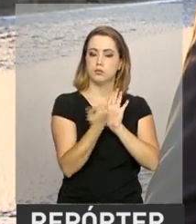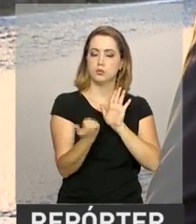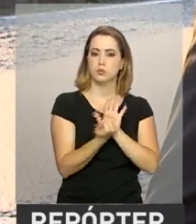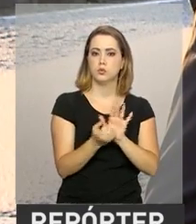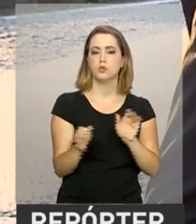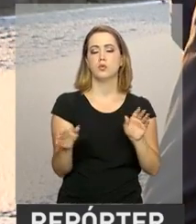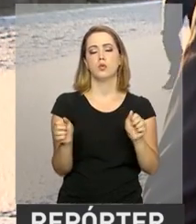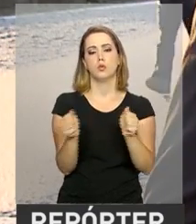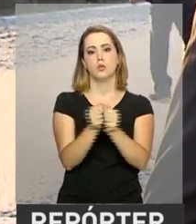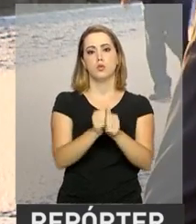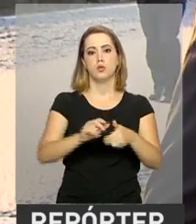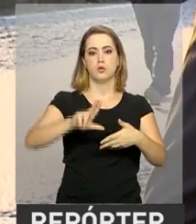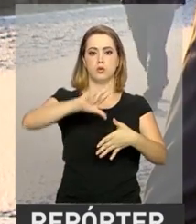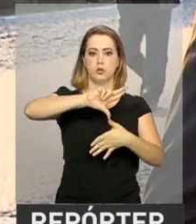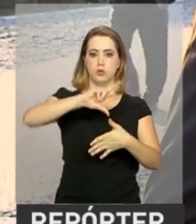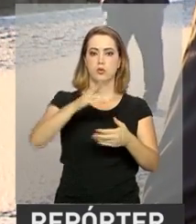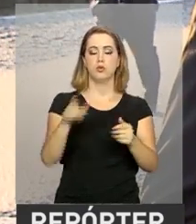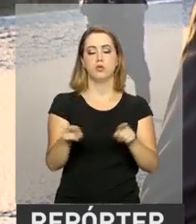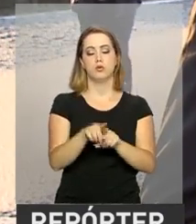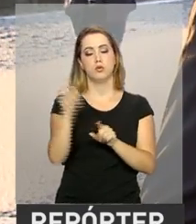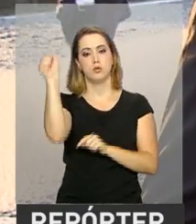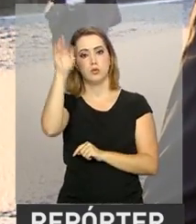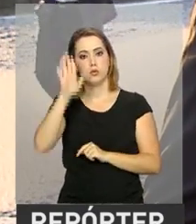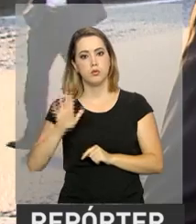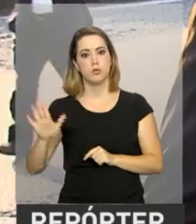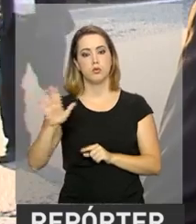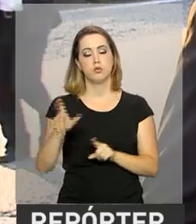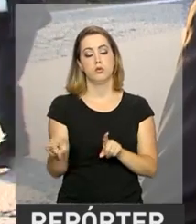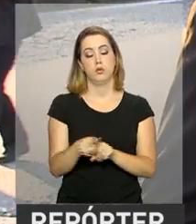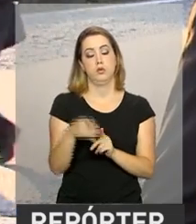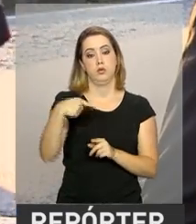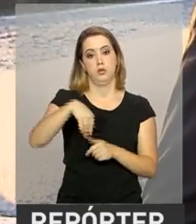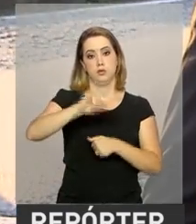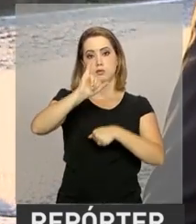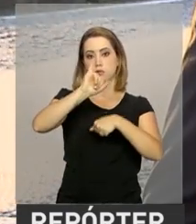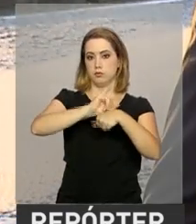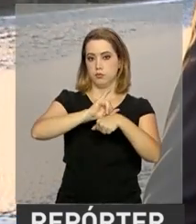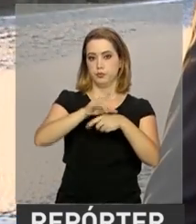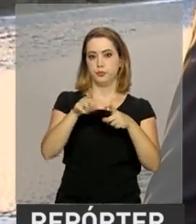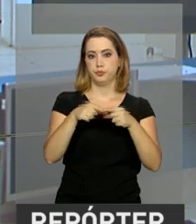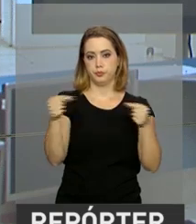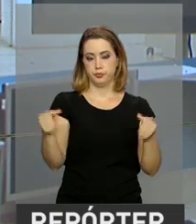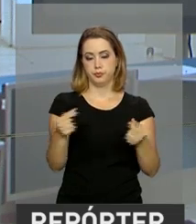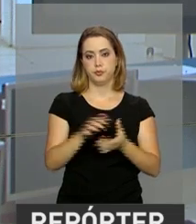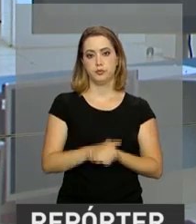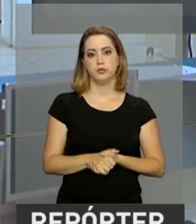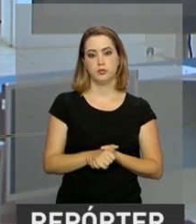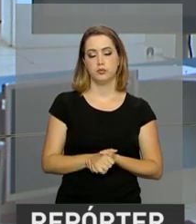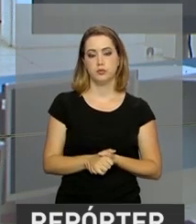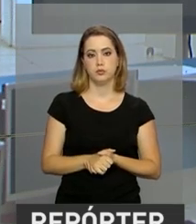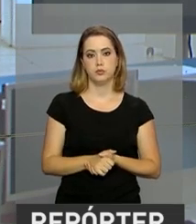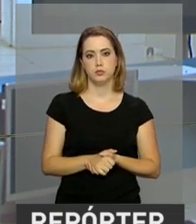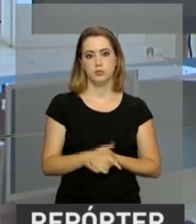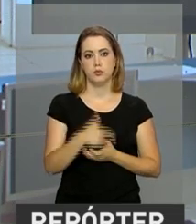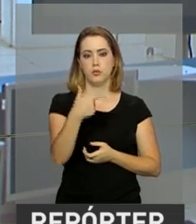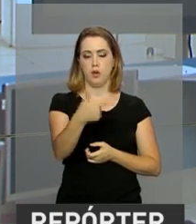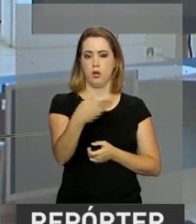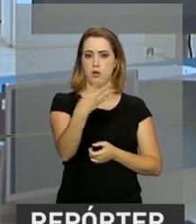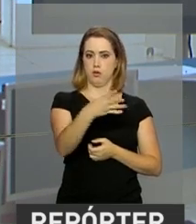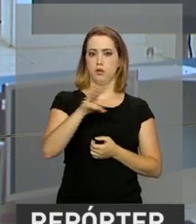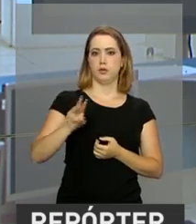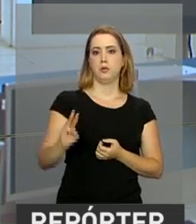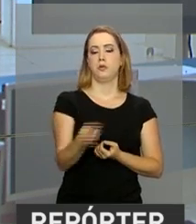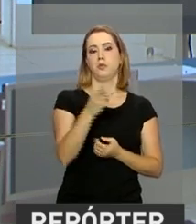América Latina e da África de tquio no Japão João Pedro Neto R 24 milhões